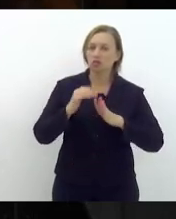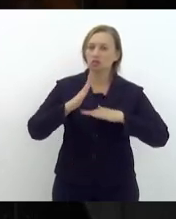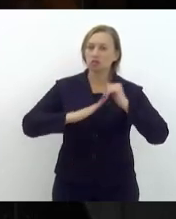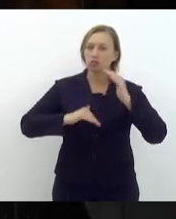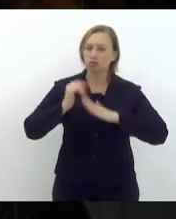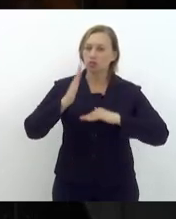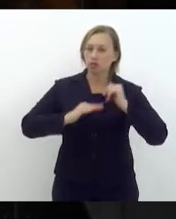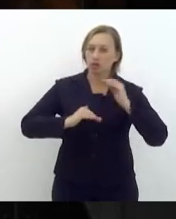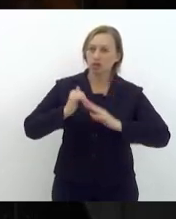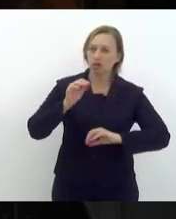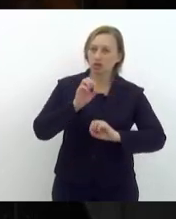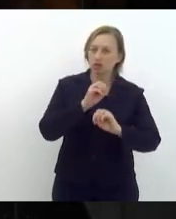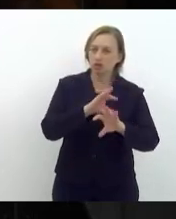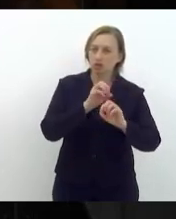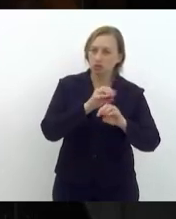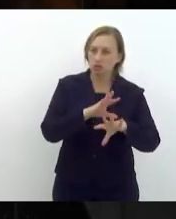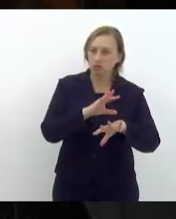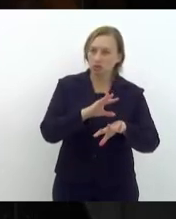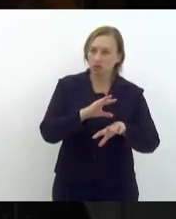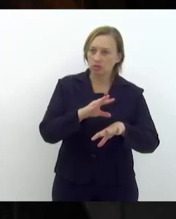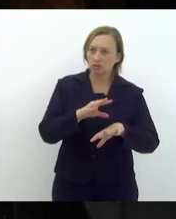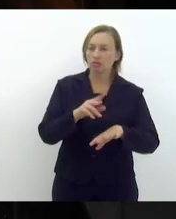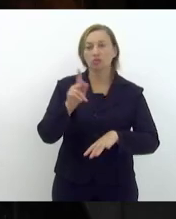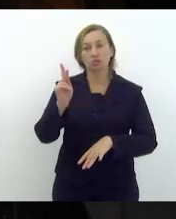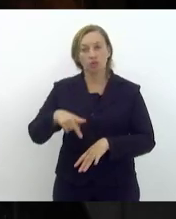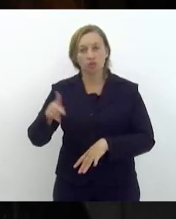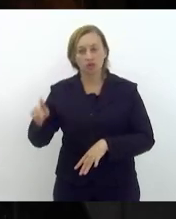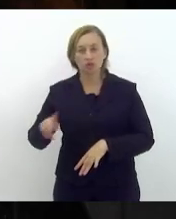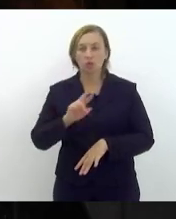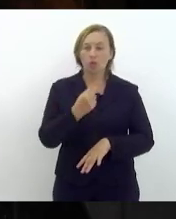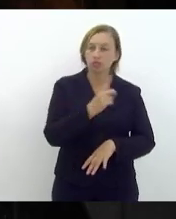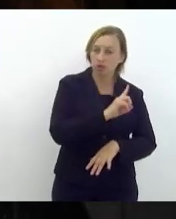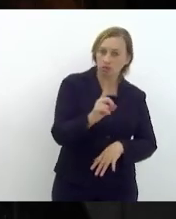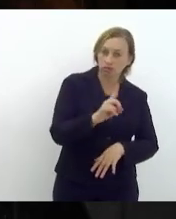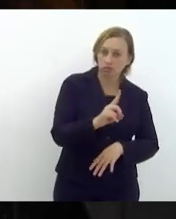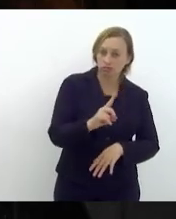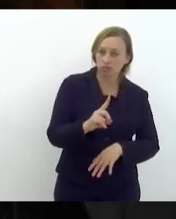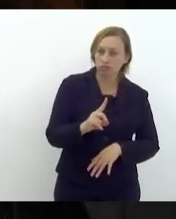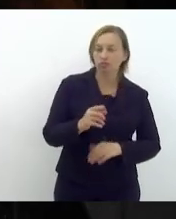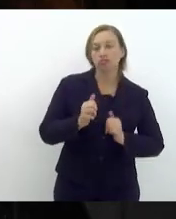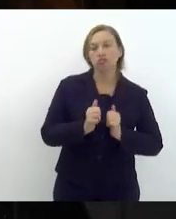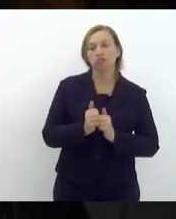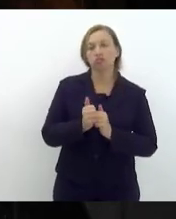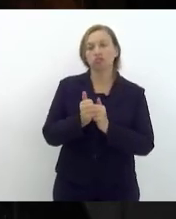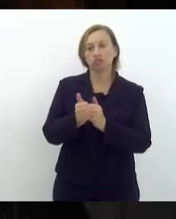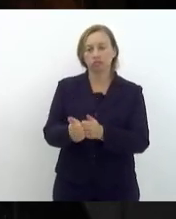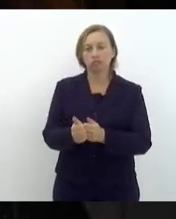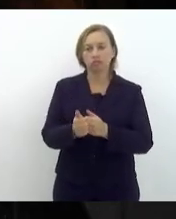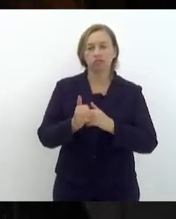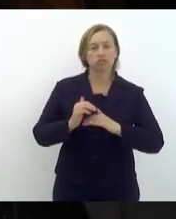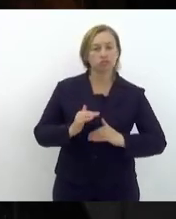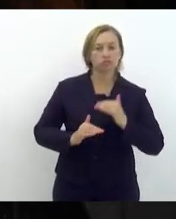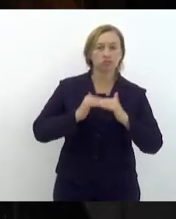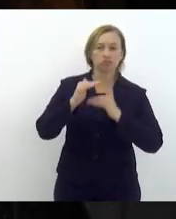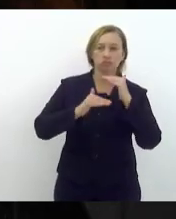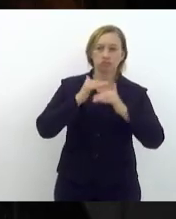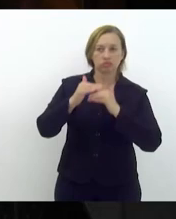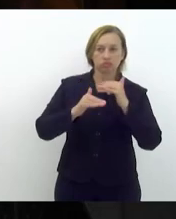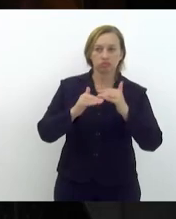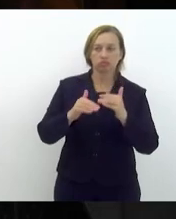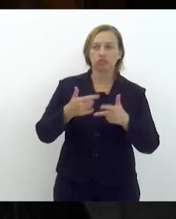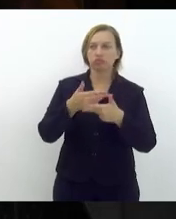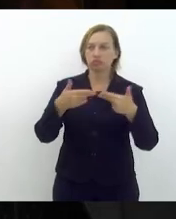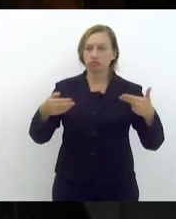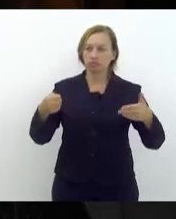de educação sejam eles do magistério ou não essa caminhada esse avanço através de